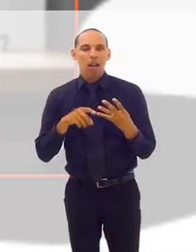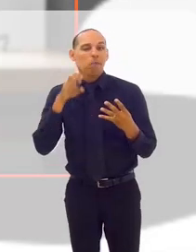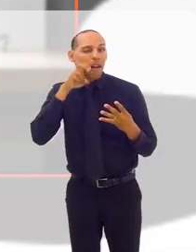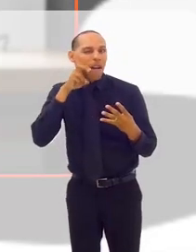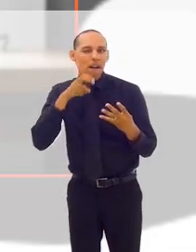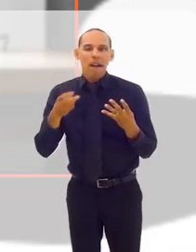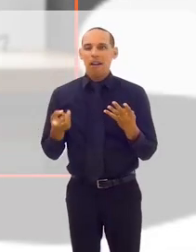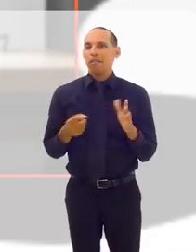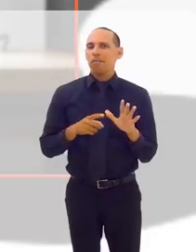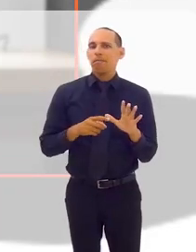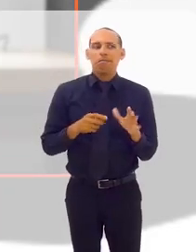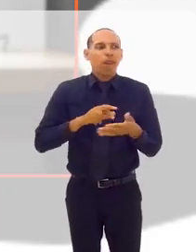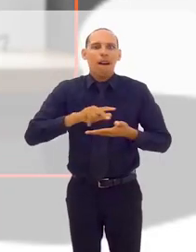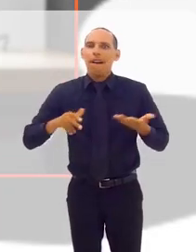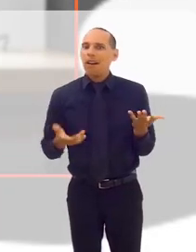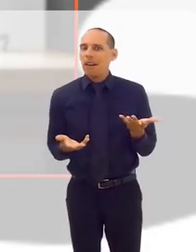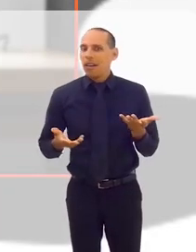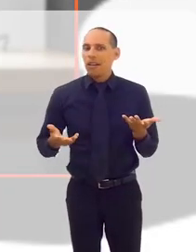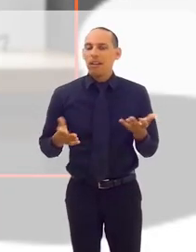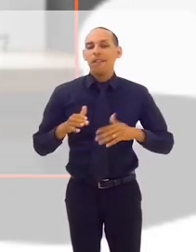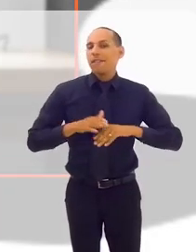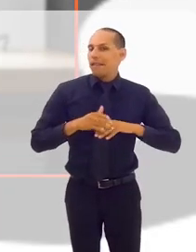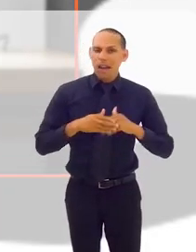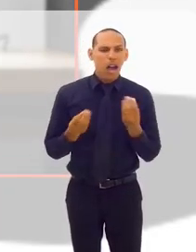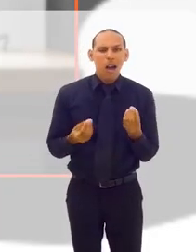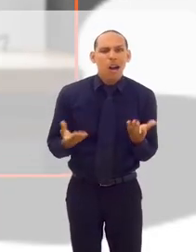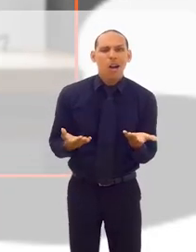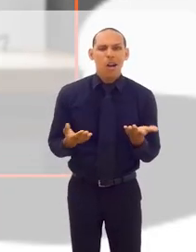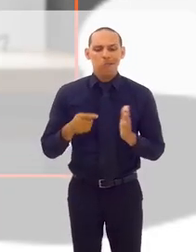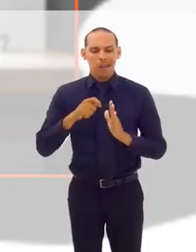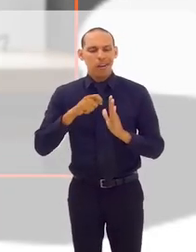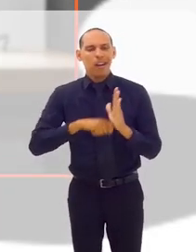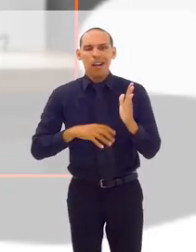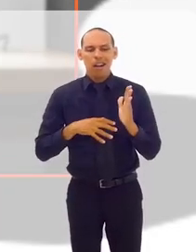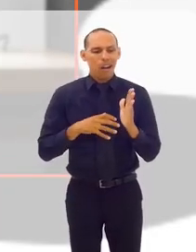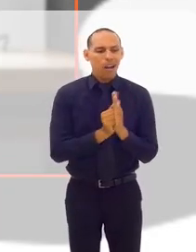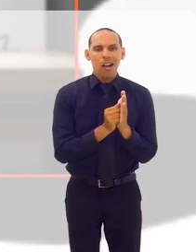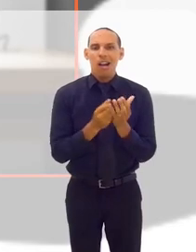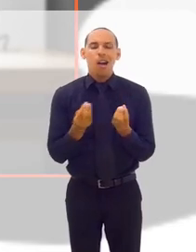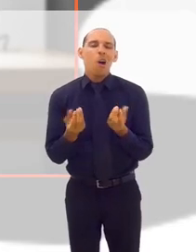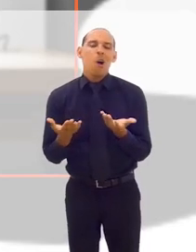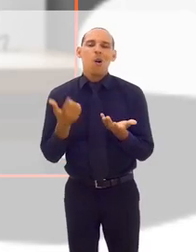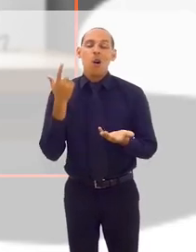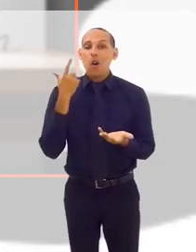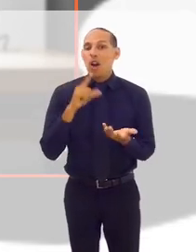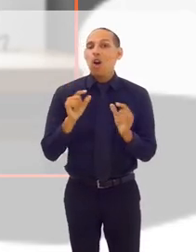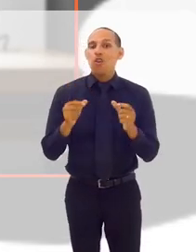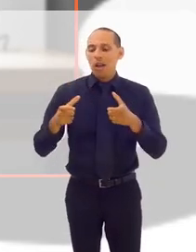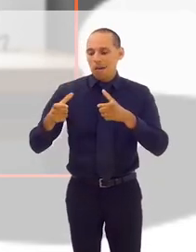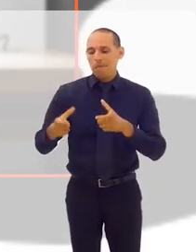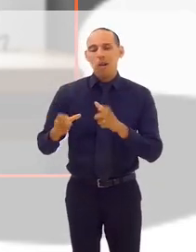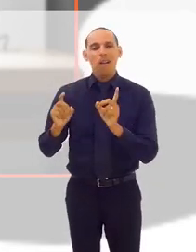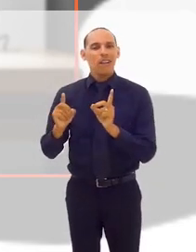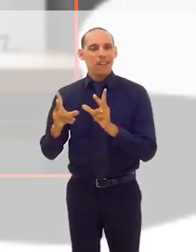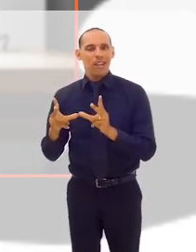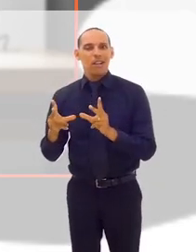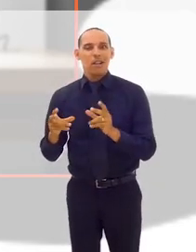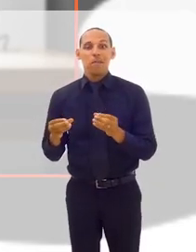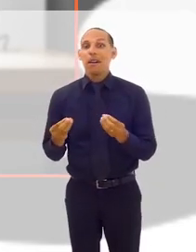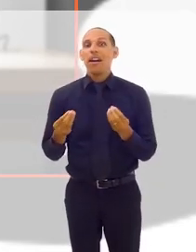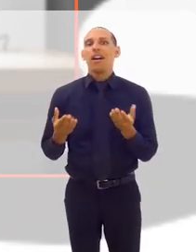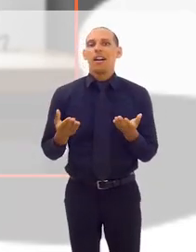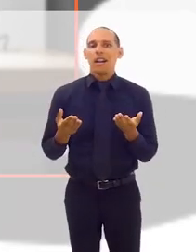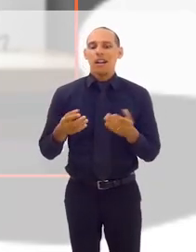Norte, como é que ela faz? Ela liga para sua empresa? Como é que ela faz para se cadastrar para ela poder disponibilizar esse ponto de